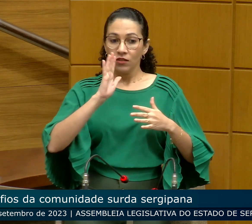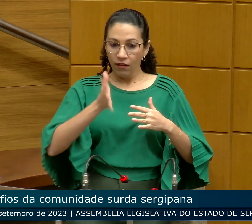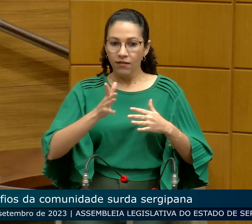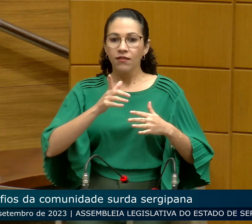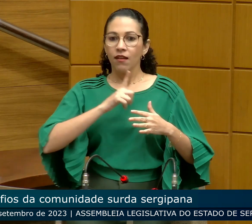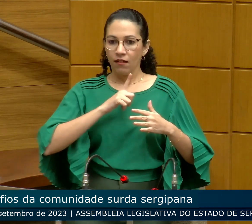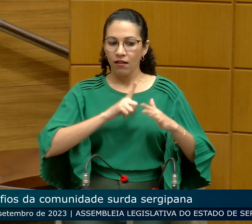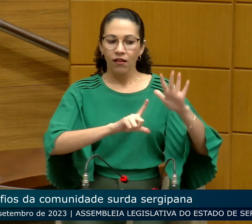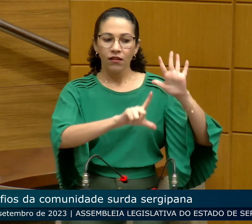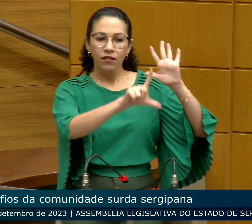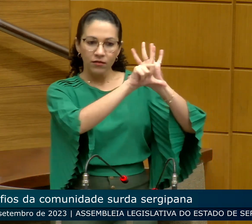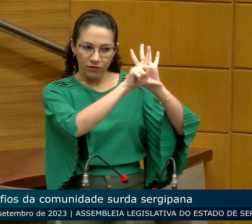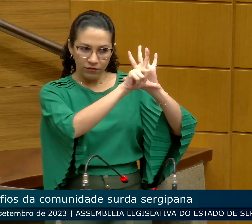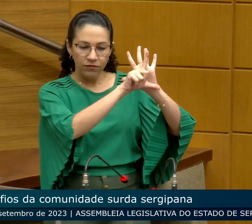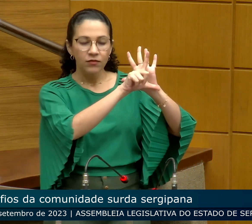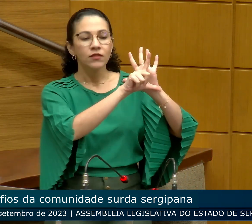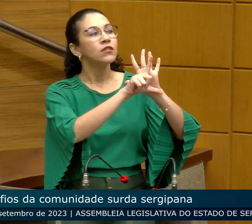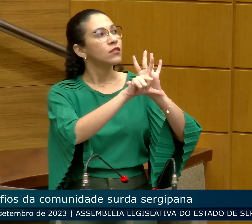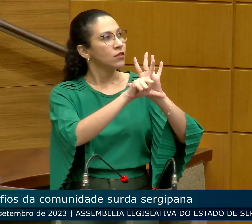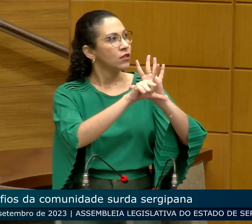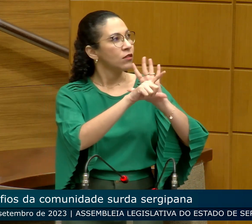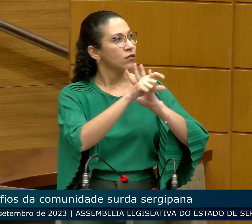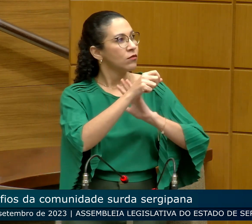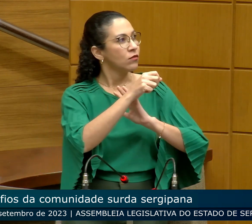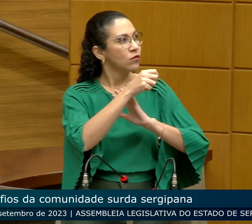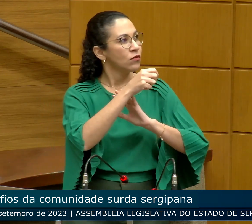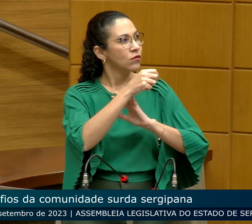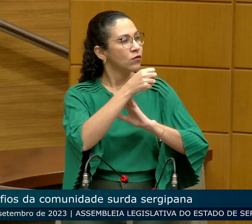Então, nós já temos uma lei.